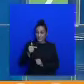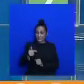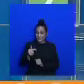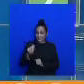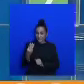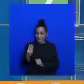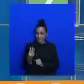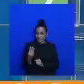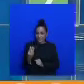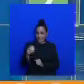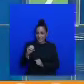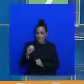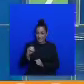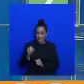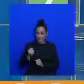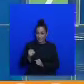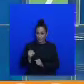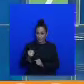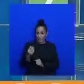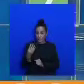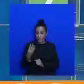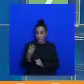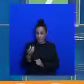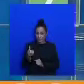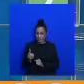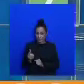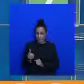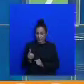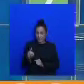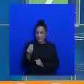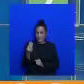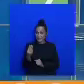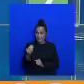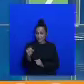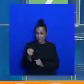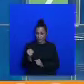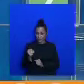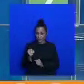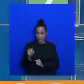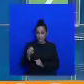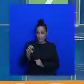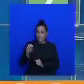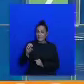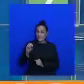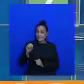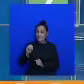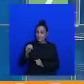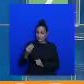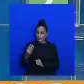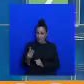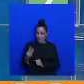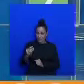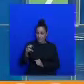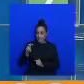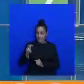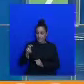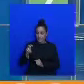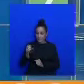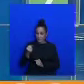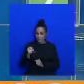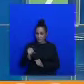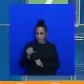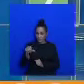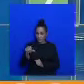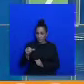70, 73, 08, 46, 38, 03,